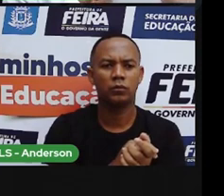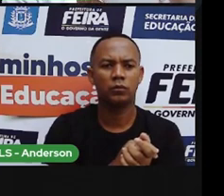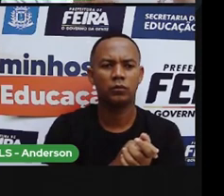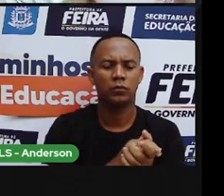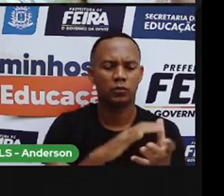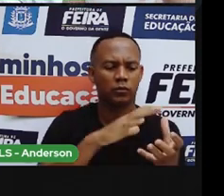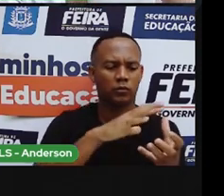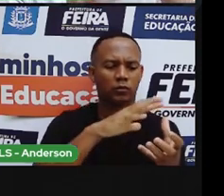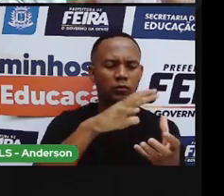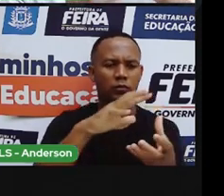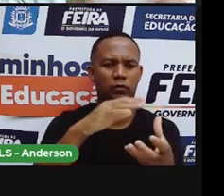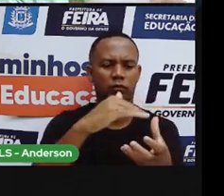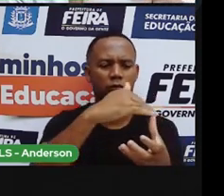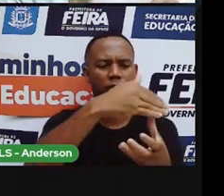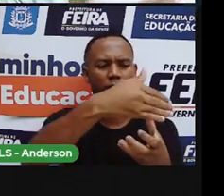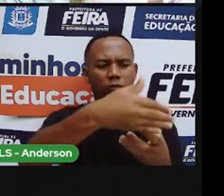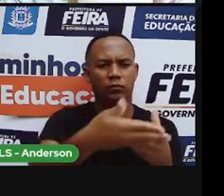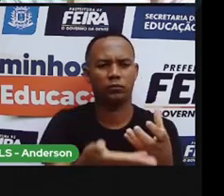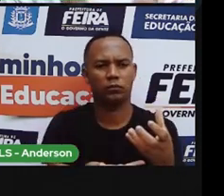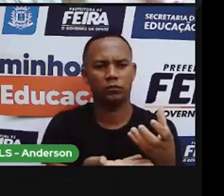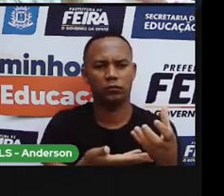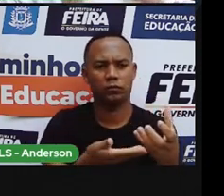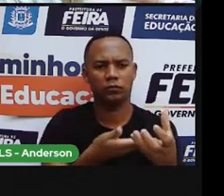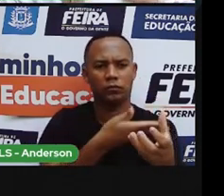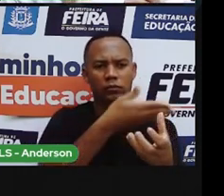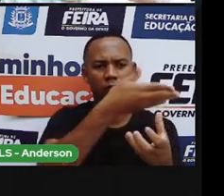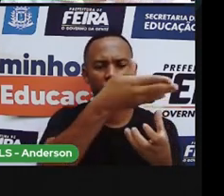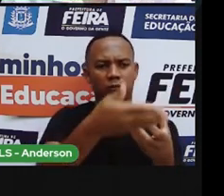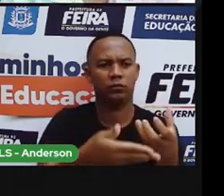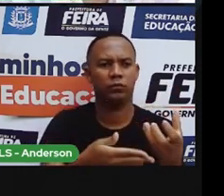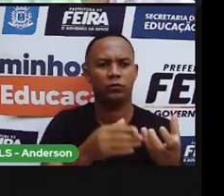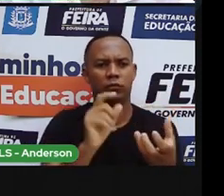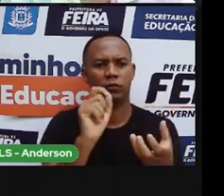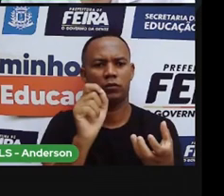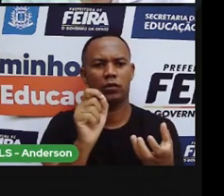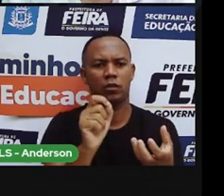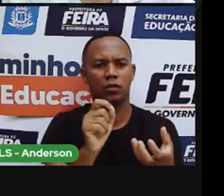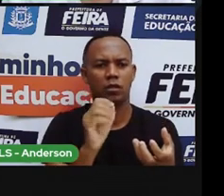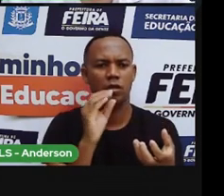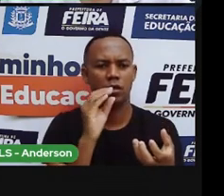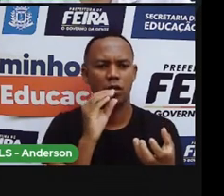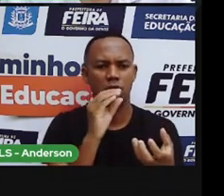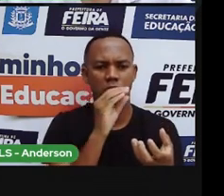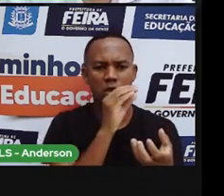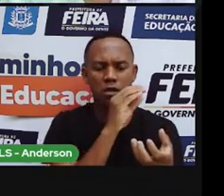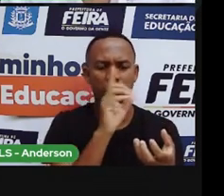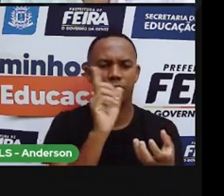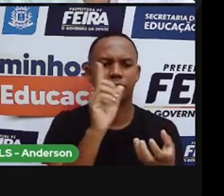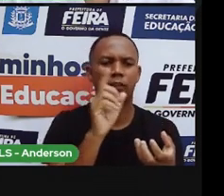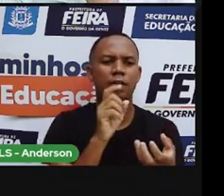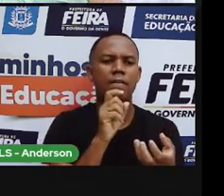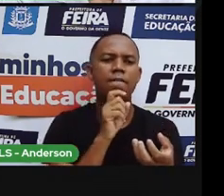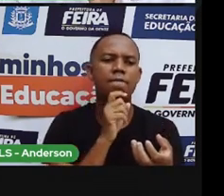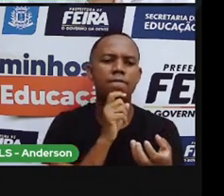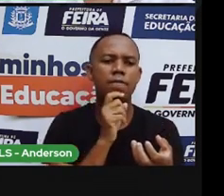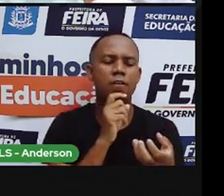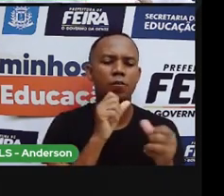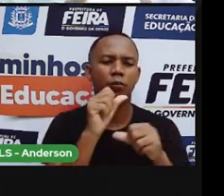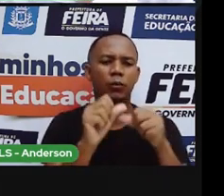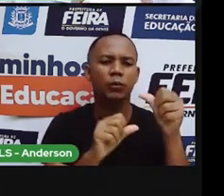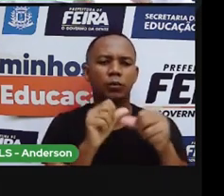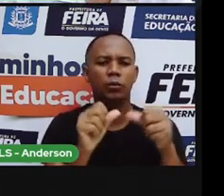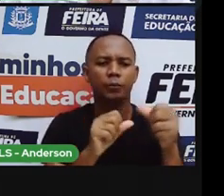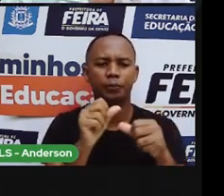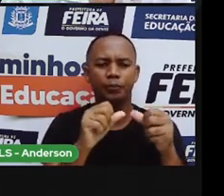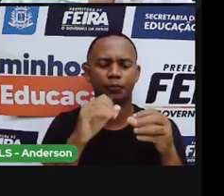capinha que protege a Terra, que é a crosta terrestre, ela esfriou por completo e aí ela formou